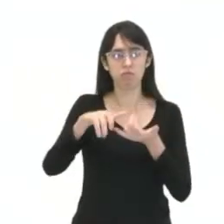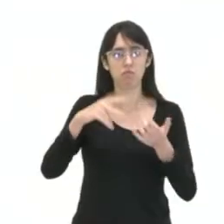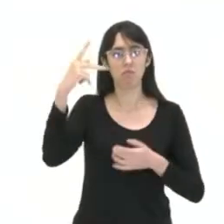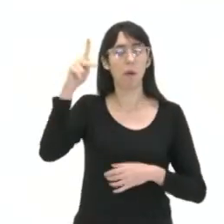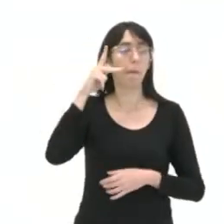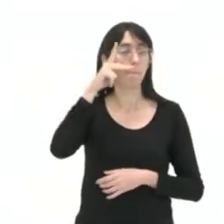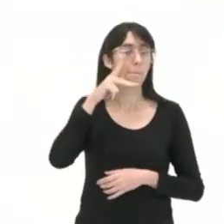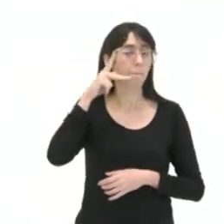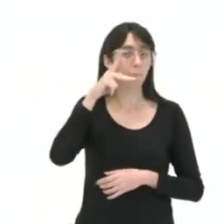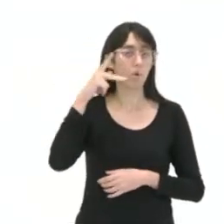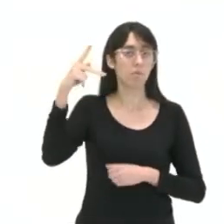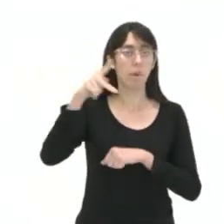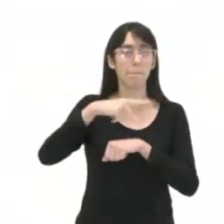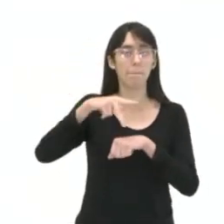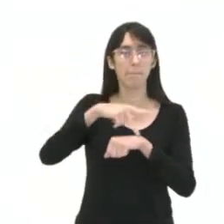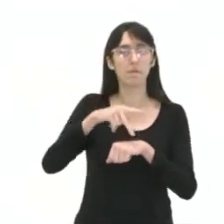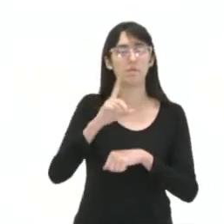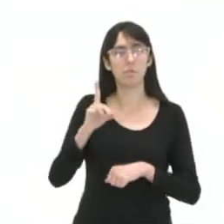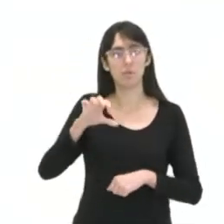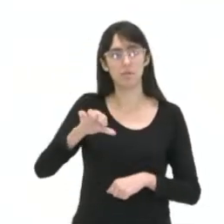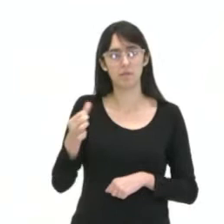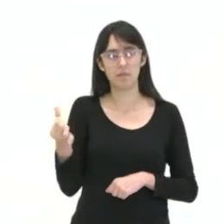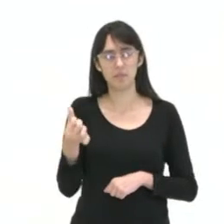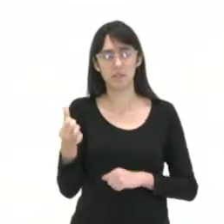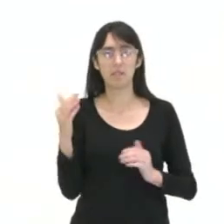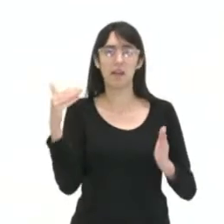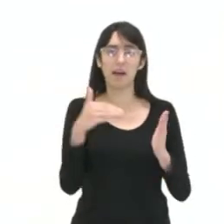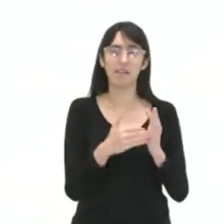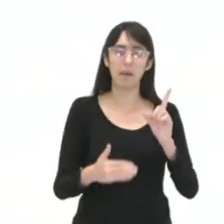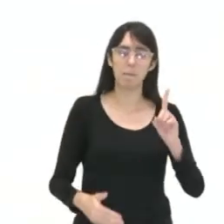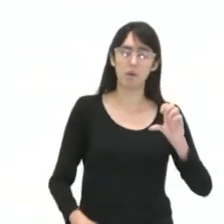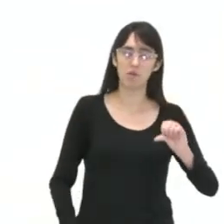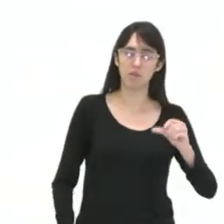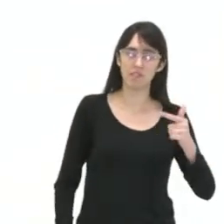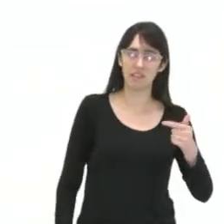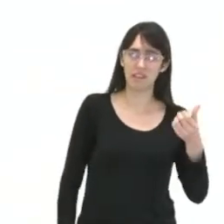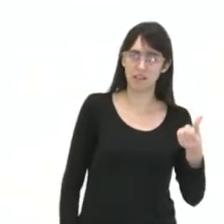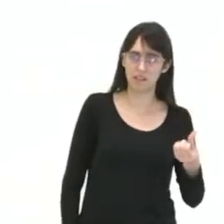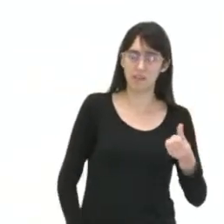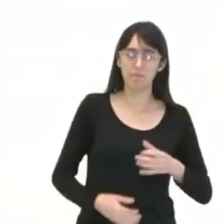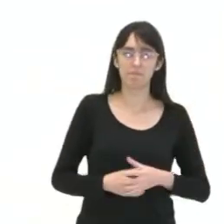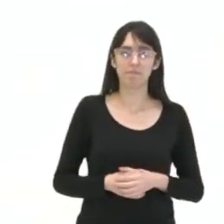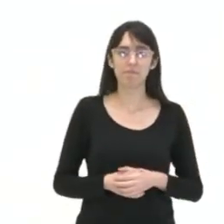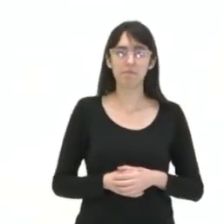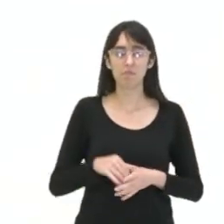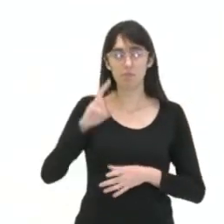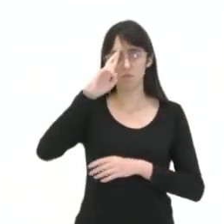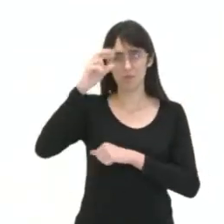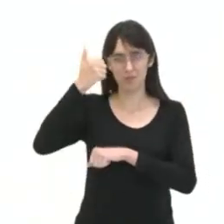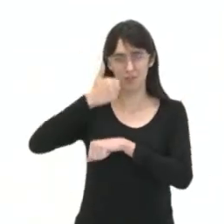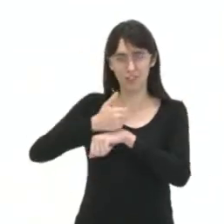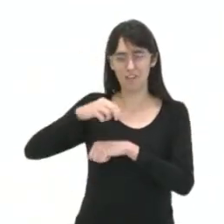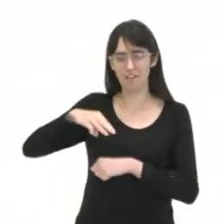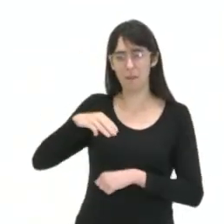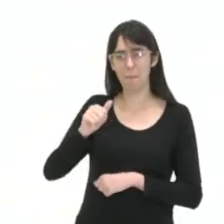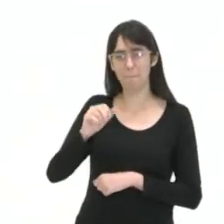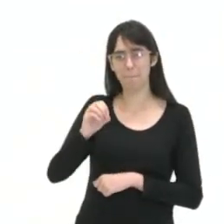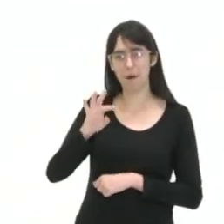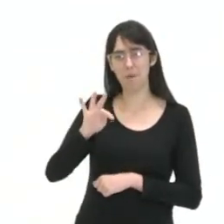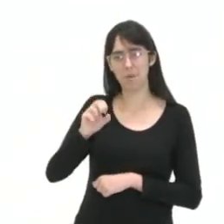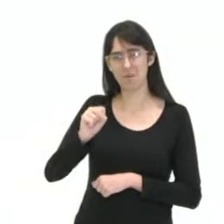no país entre os anos de 66 até a morte de Mao Tse-tung. O então chefe de Estado Mao Tse-tung tinha